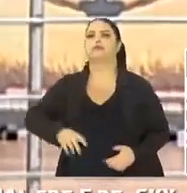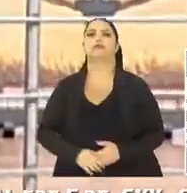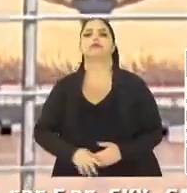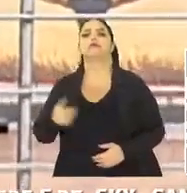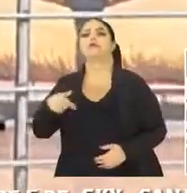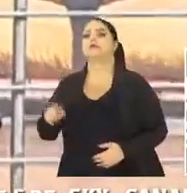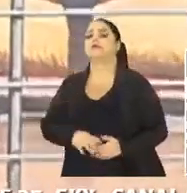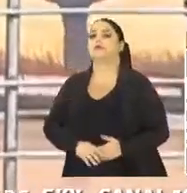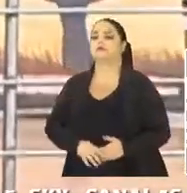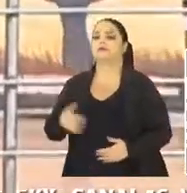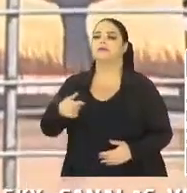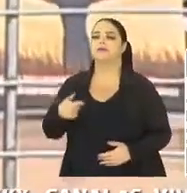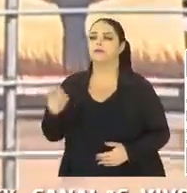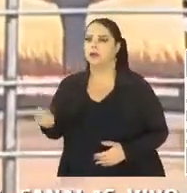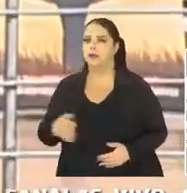saíram da Etiópia